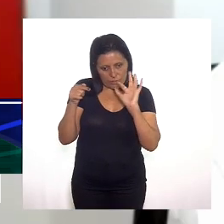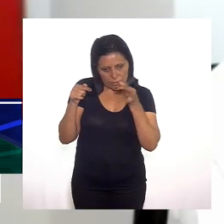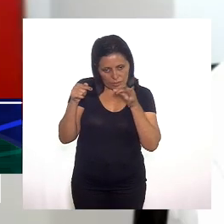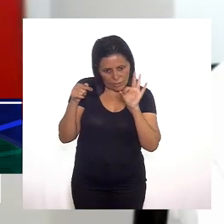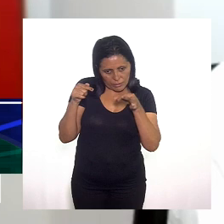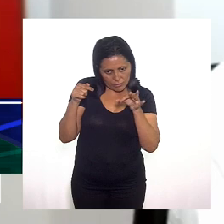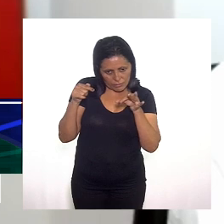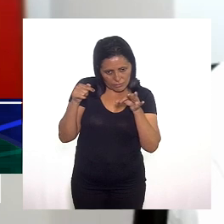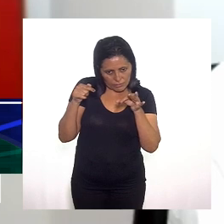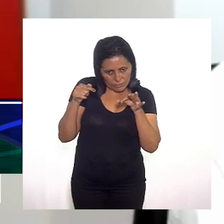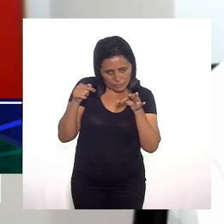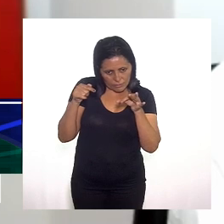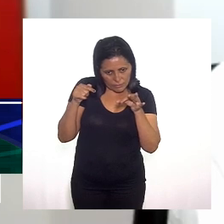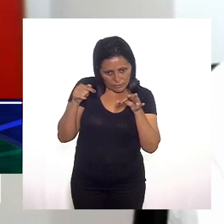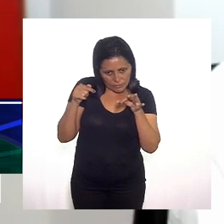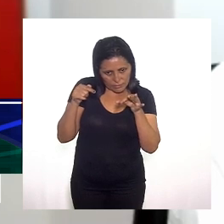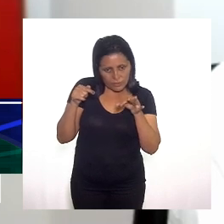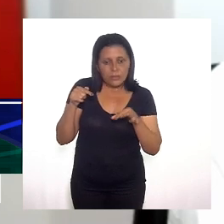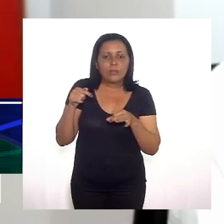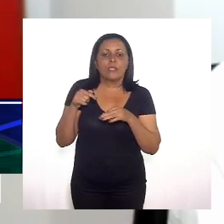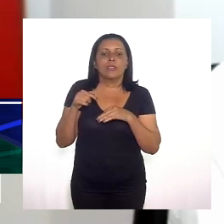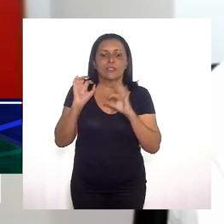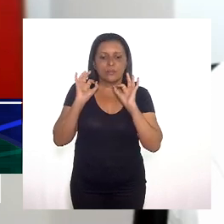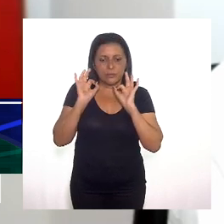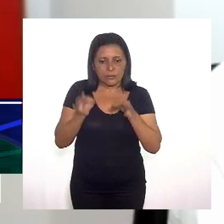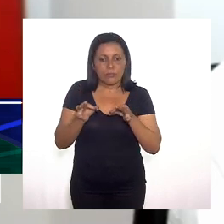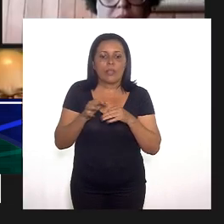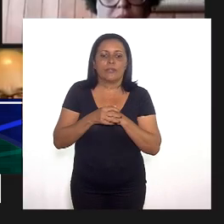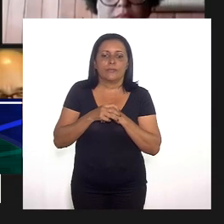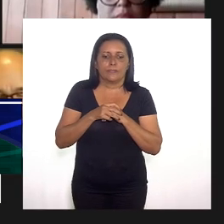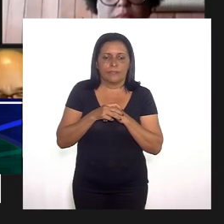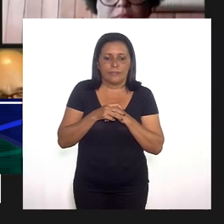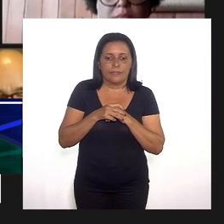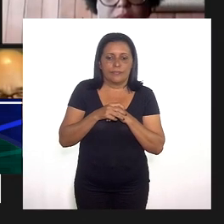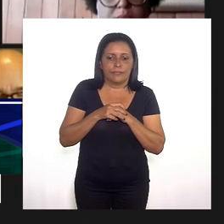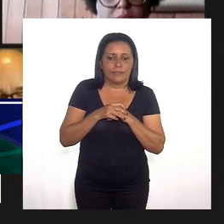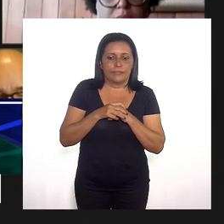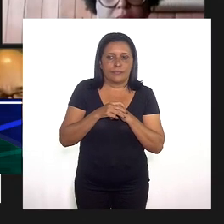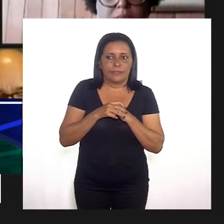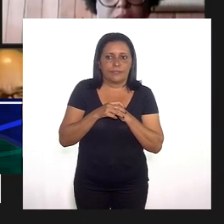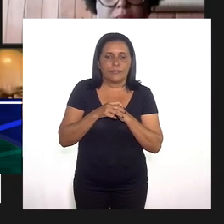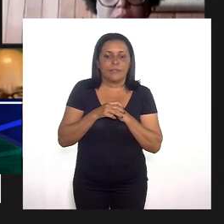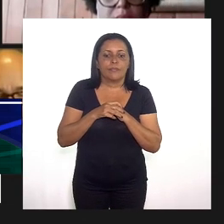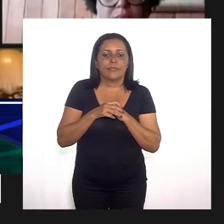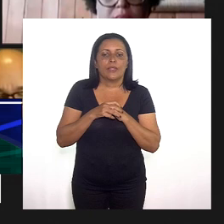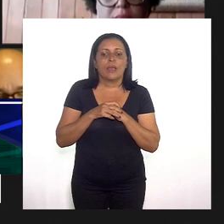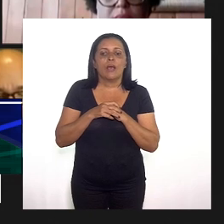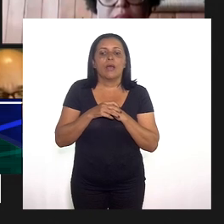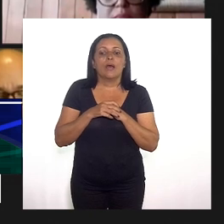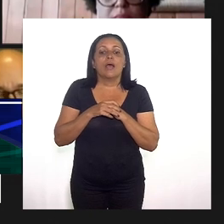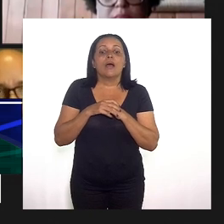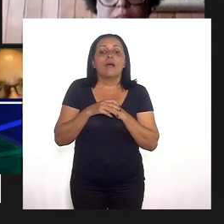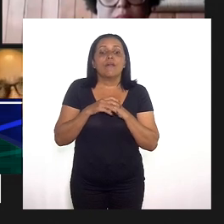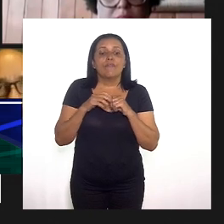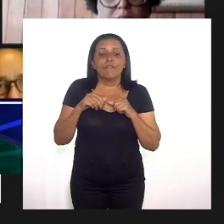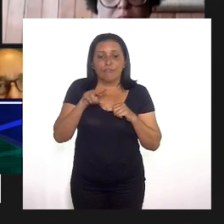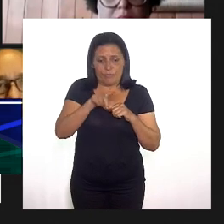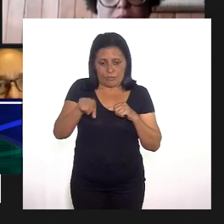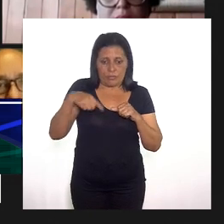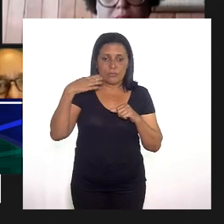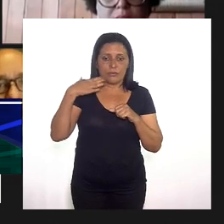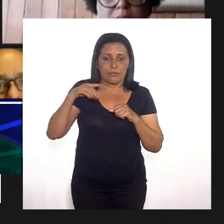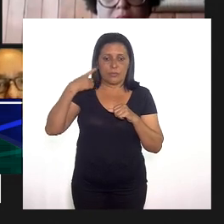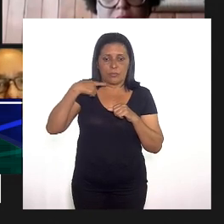Mink? Isso, 9.027. Exatamente. Ok. Entendido, não? Vossa Excelência, não vai pedir